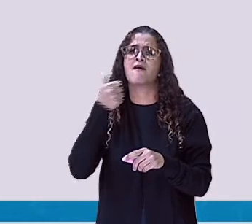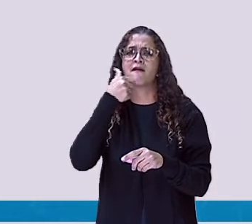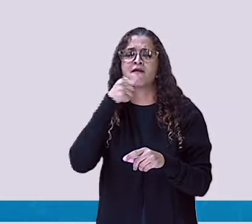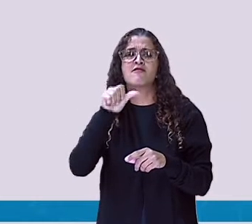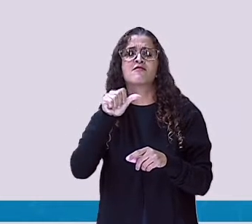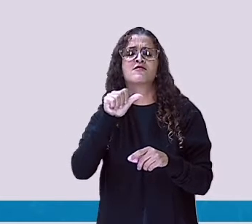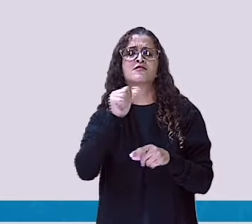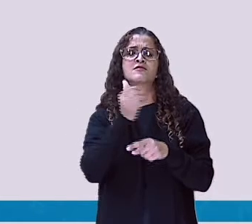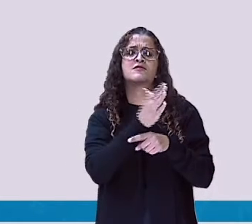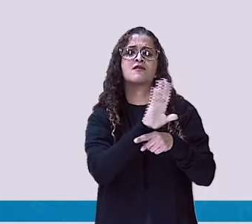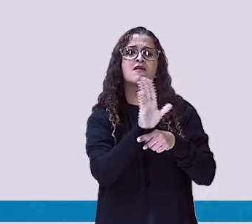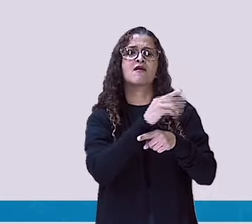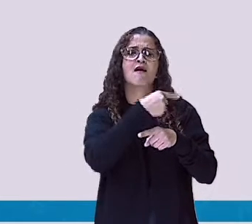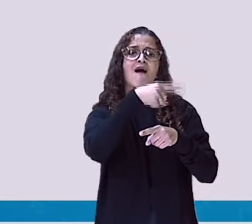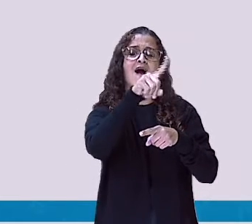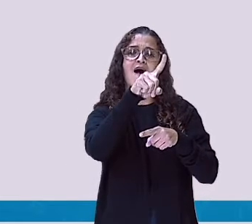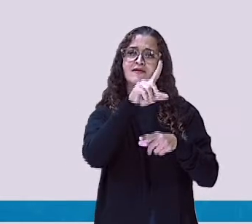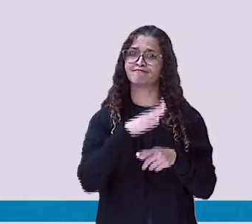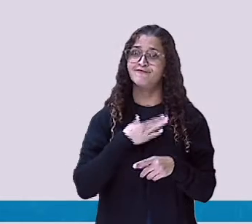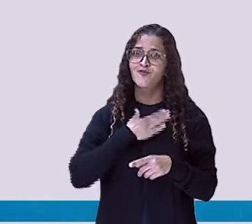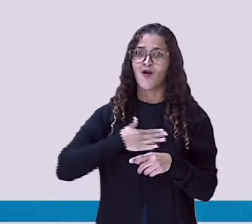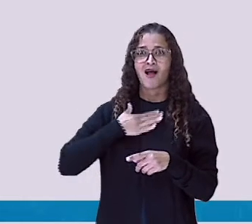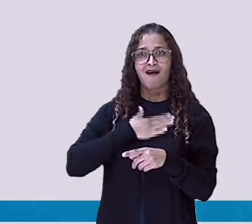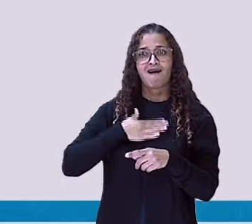cinema. Então, nós vamos